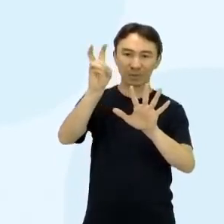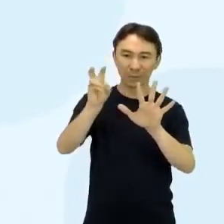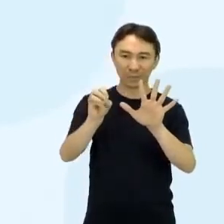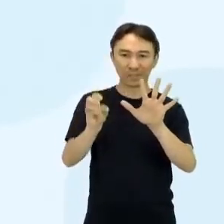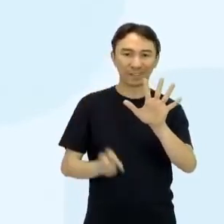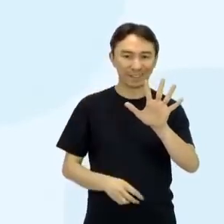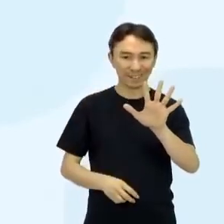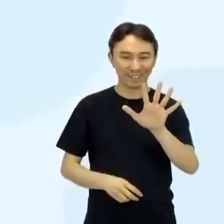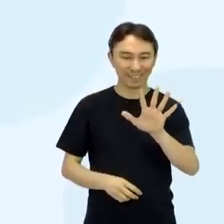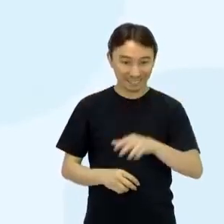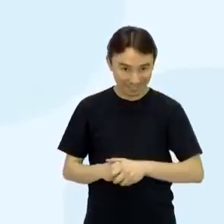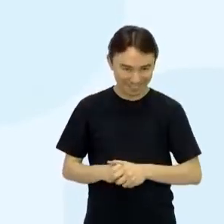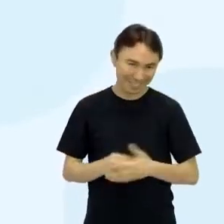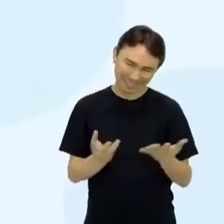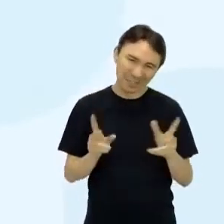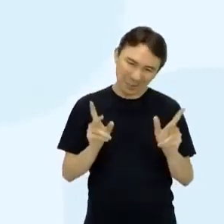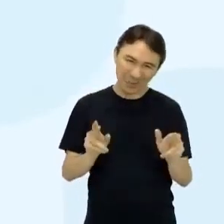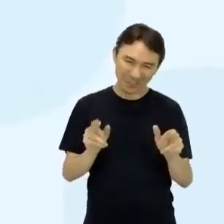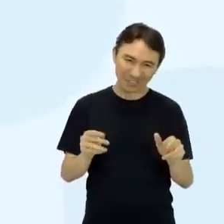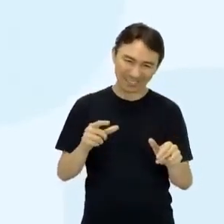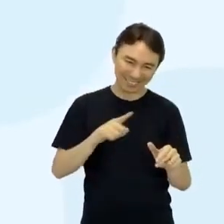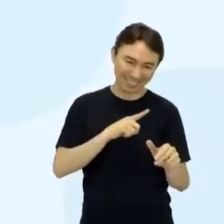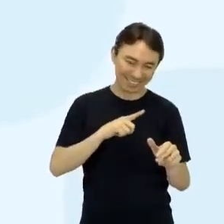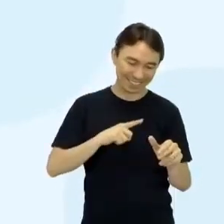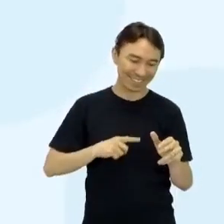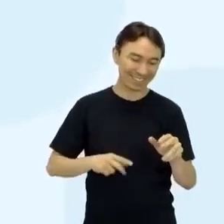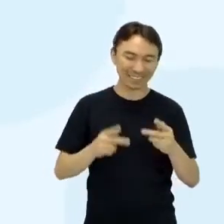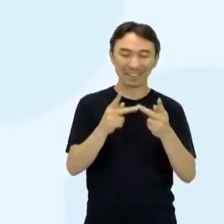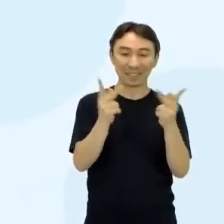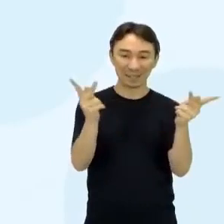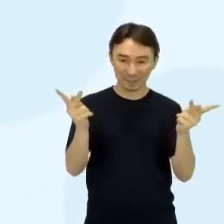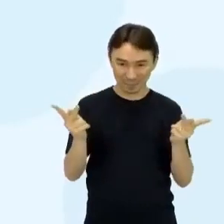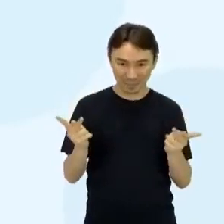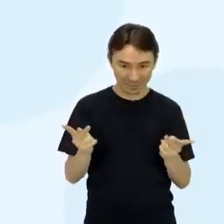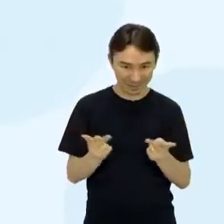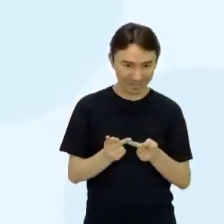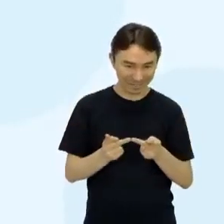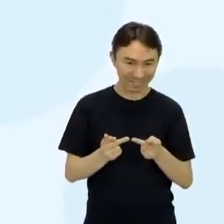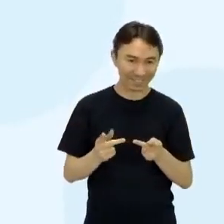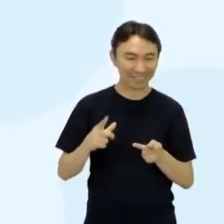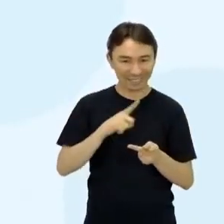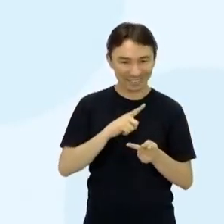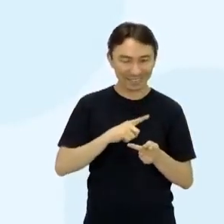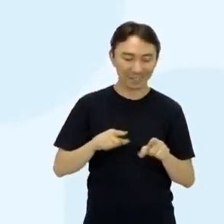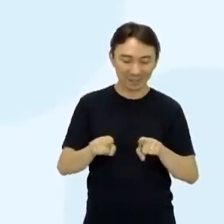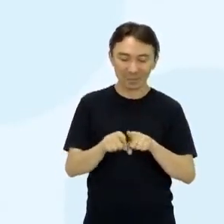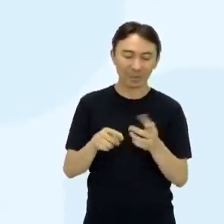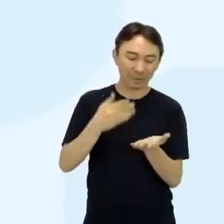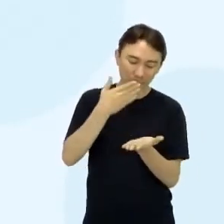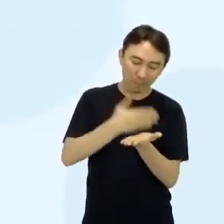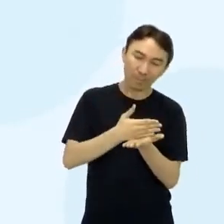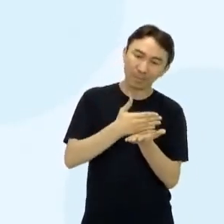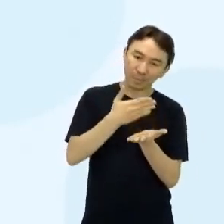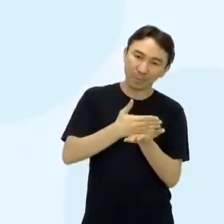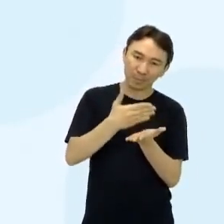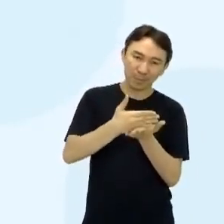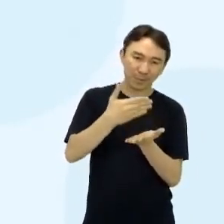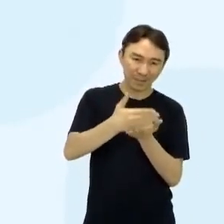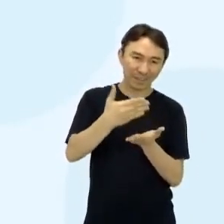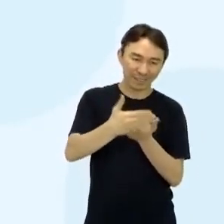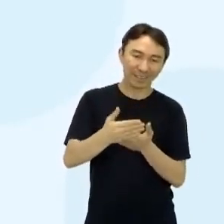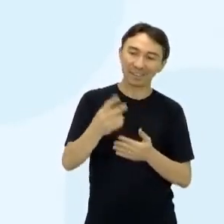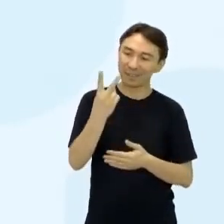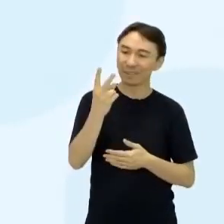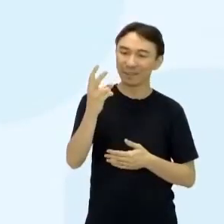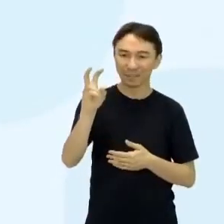mesma forma que nós fizemos com a pizza, a gente determinou agora o tamanho de cada pedacinho aí. Então, 250 nós